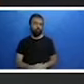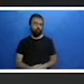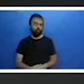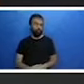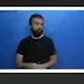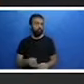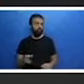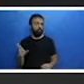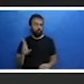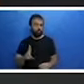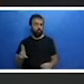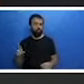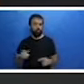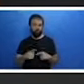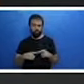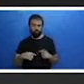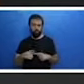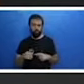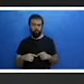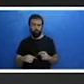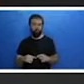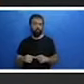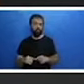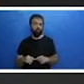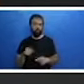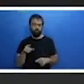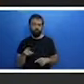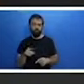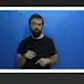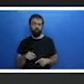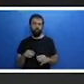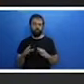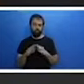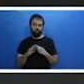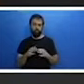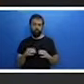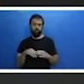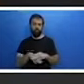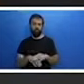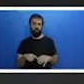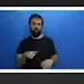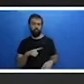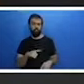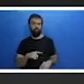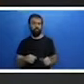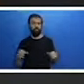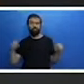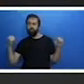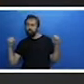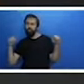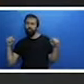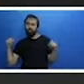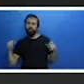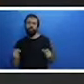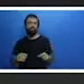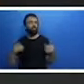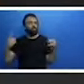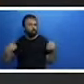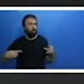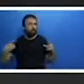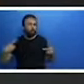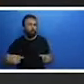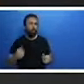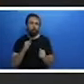né tentando utilizar os objetos que você está em casa é prática em atividades físicas os jogos os